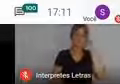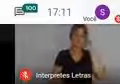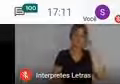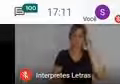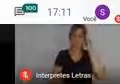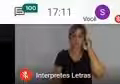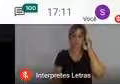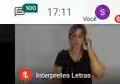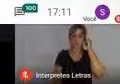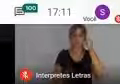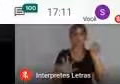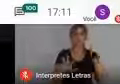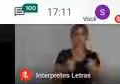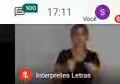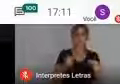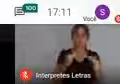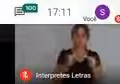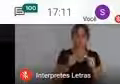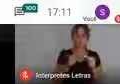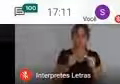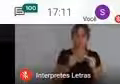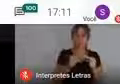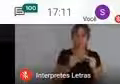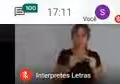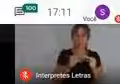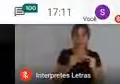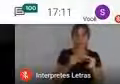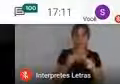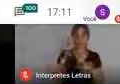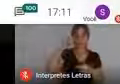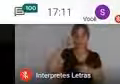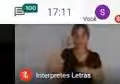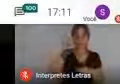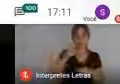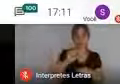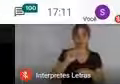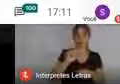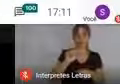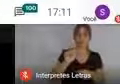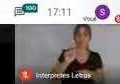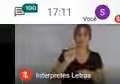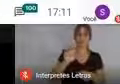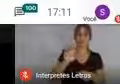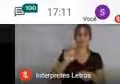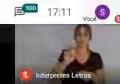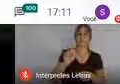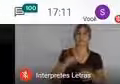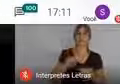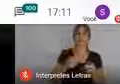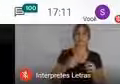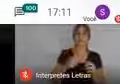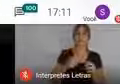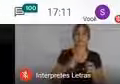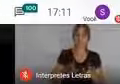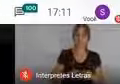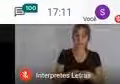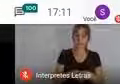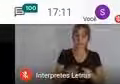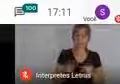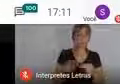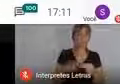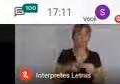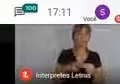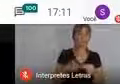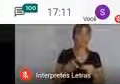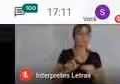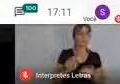De acordo com Salles, 2003, a variante jabá tem origem no étimo iorubá e possui acepção de carne seca